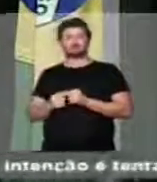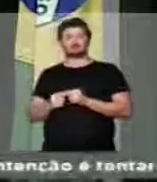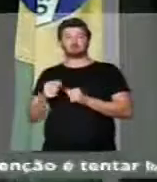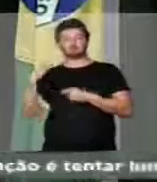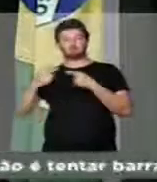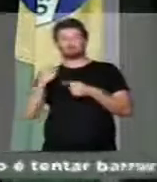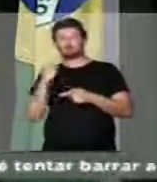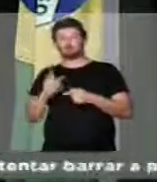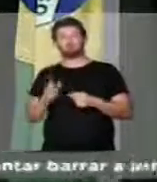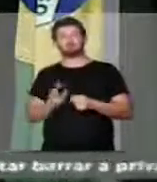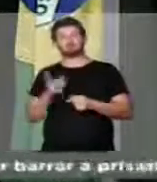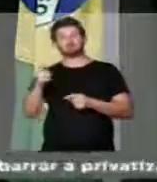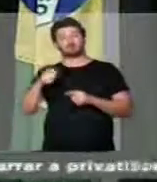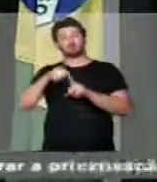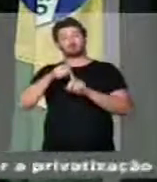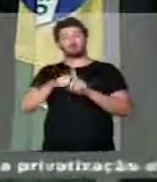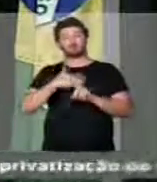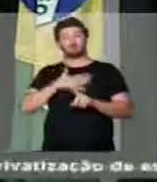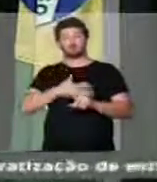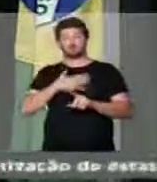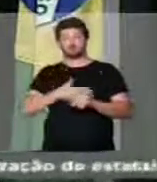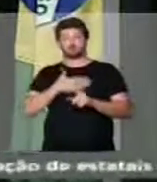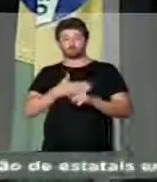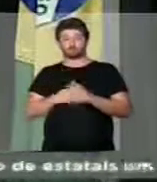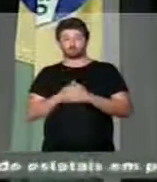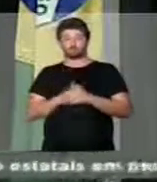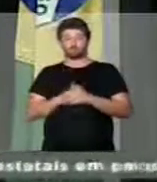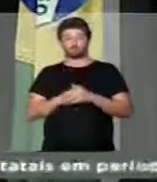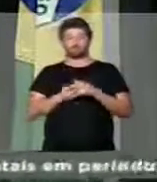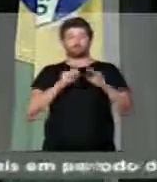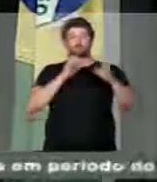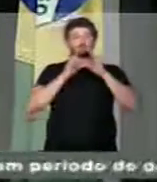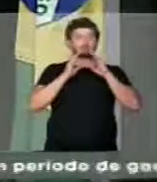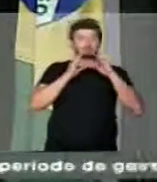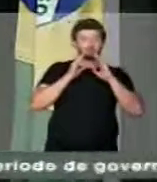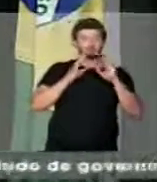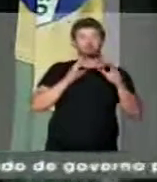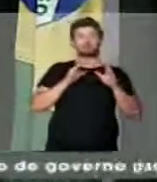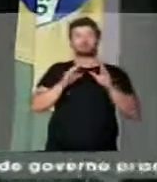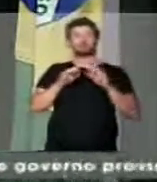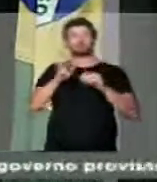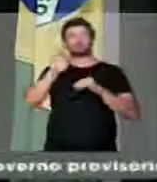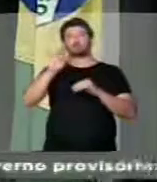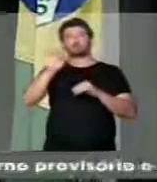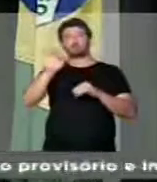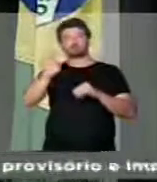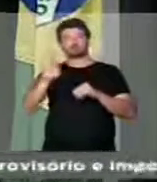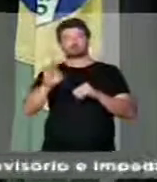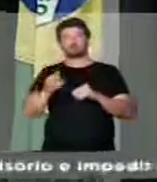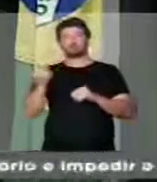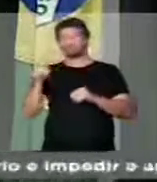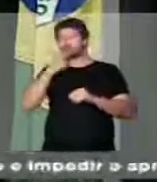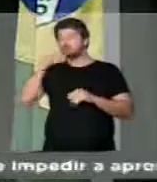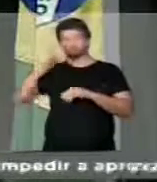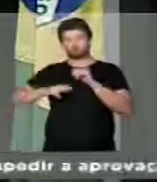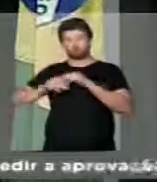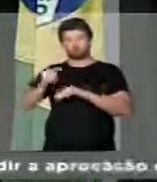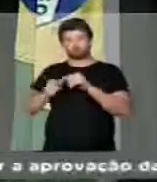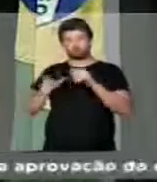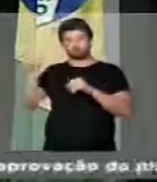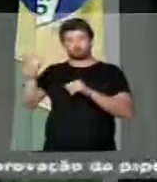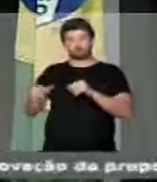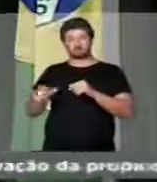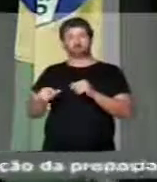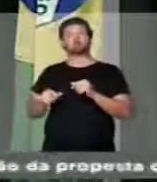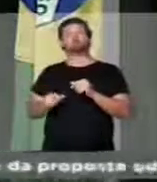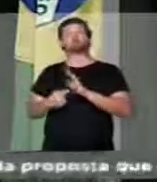seguinte: o fatídico mês de agosto. Nas redes sociais, a partir do Twitter, este analista fez uma